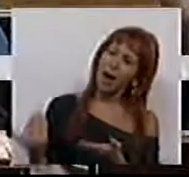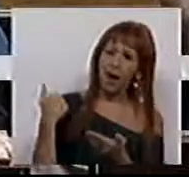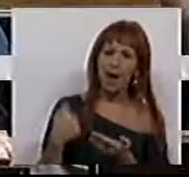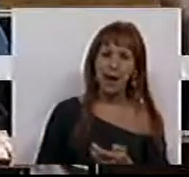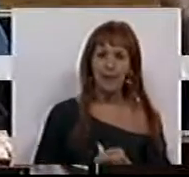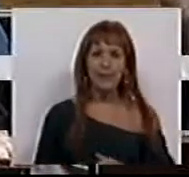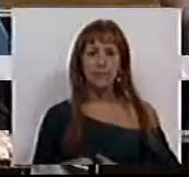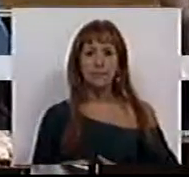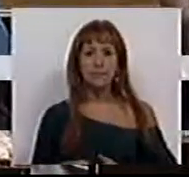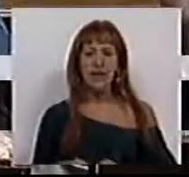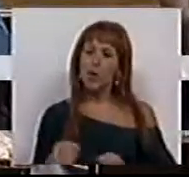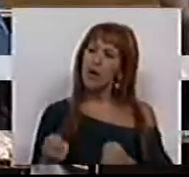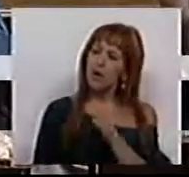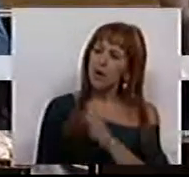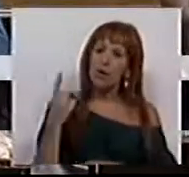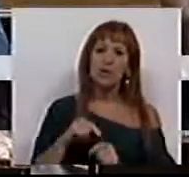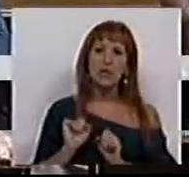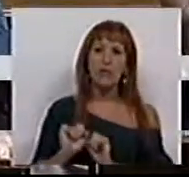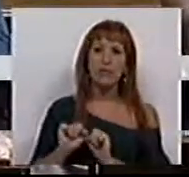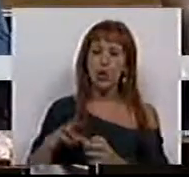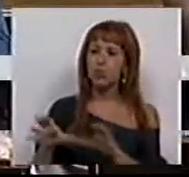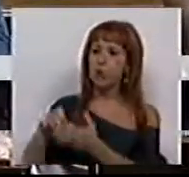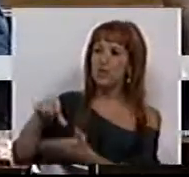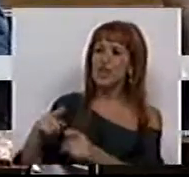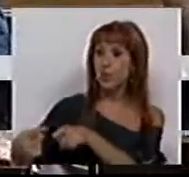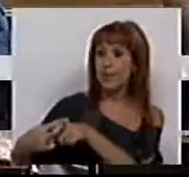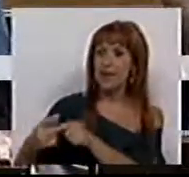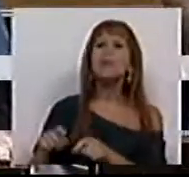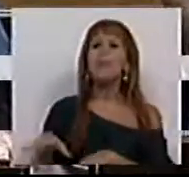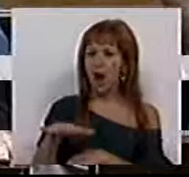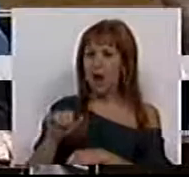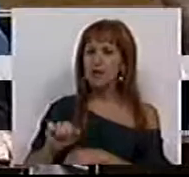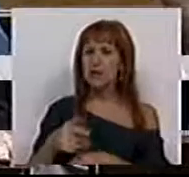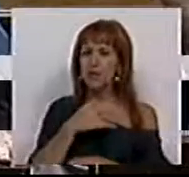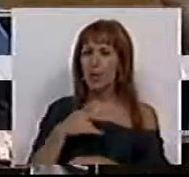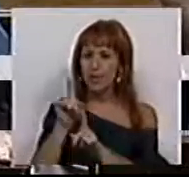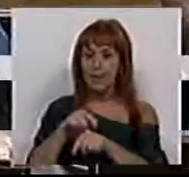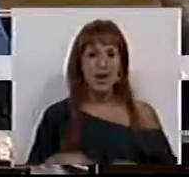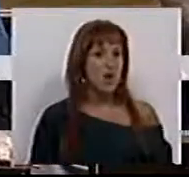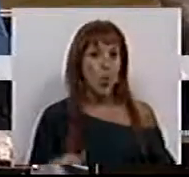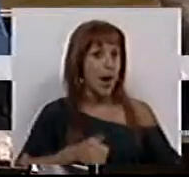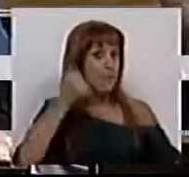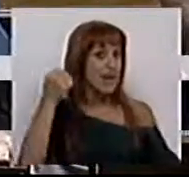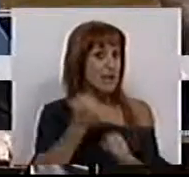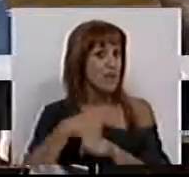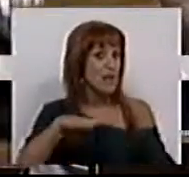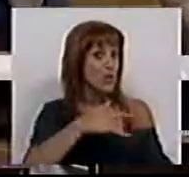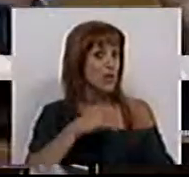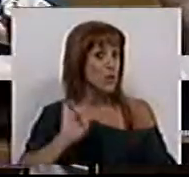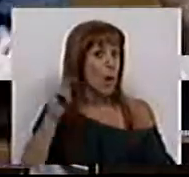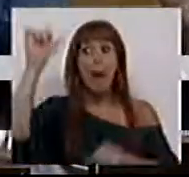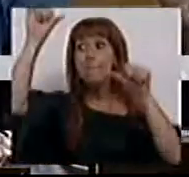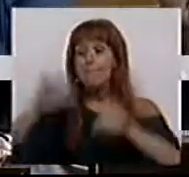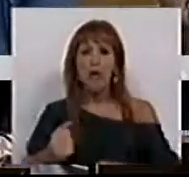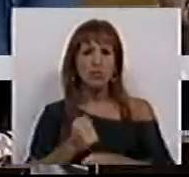convite para a reconstituição do Bloco Central, dos interesses, também na área da saúde. E não é para bem do Serviço Nacional de Saúde, é